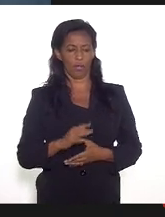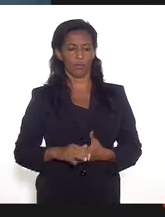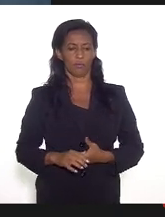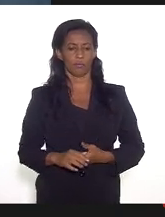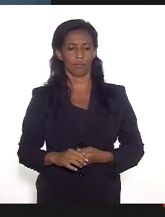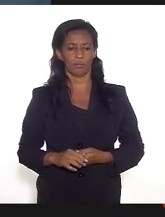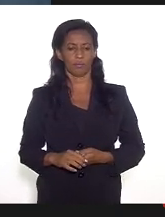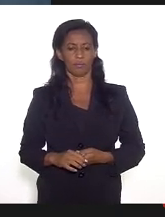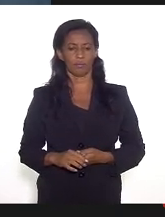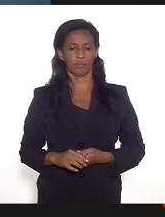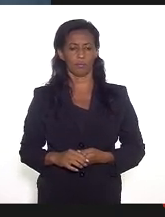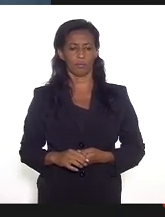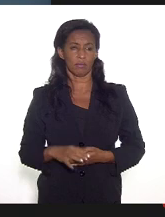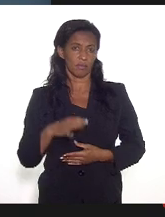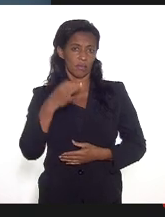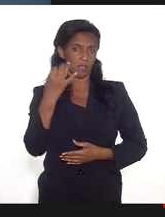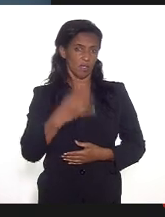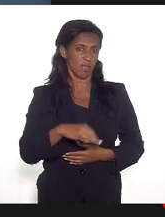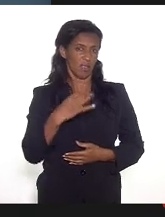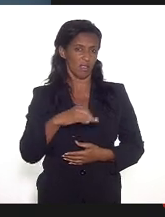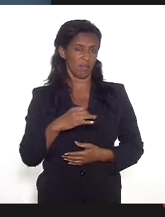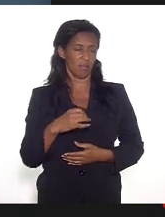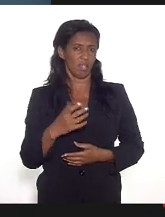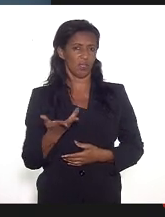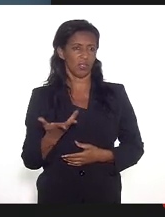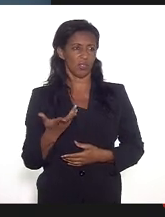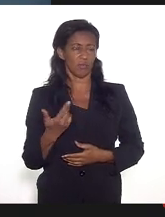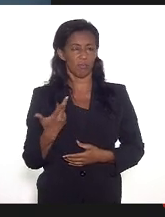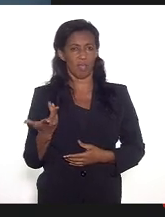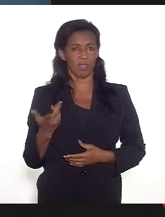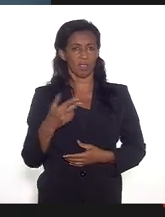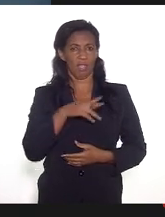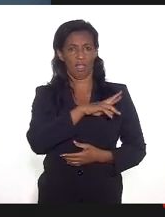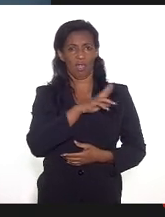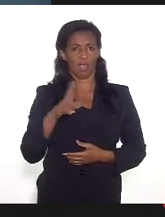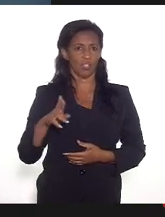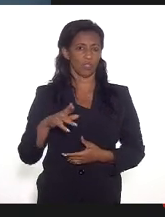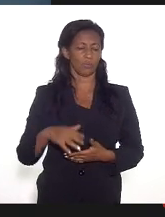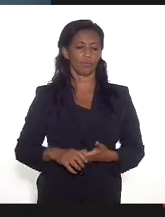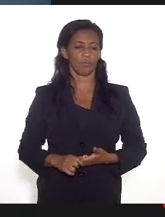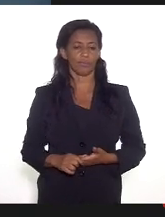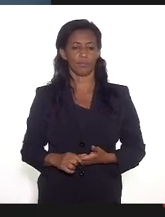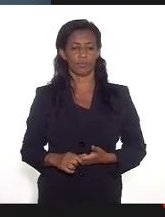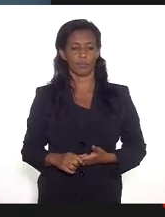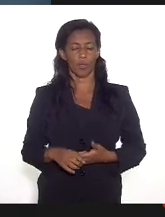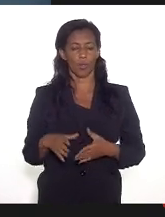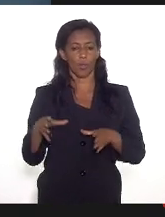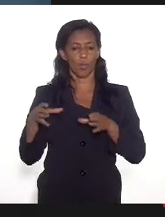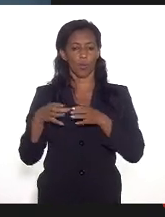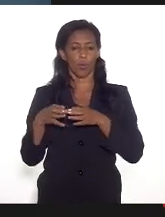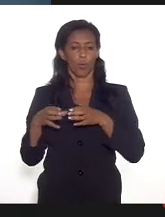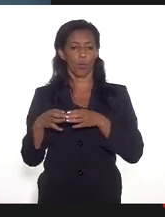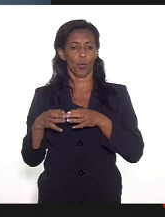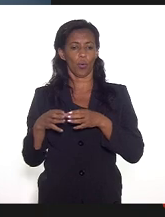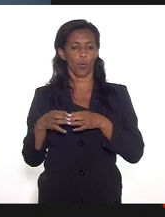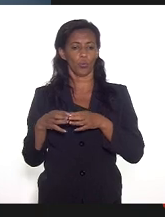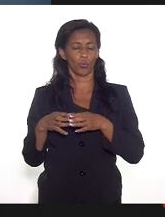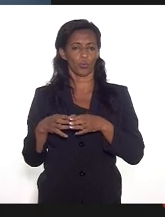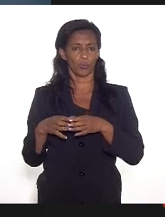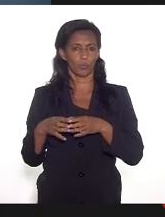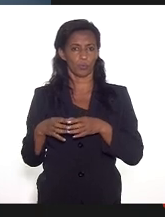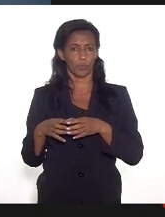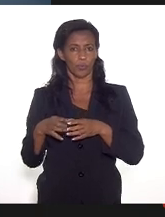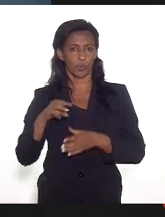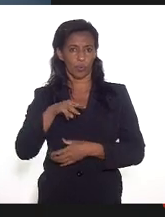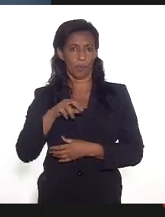a pergunta, mas certamente o mais adequado para fazer a resposta ao Henrique Melo, que é conselheiro da Associação Comercial do Rio de Janeiro, seria o